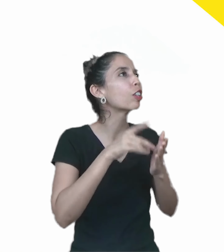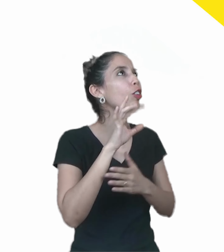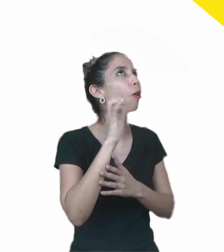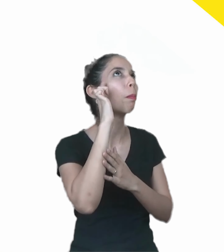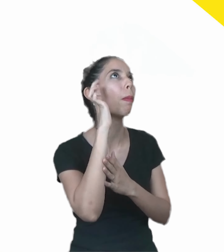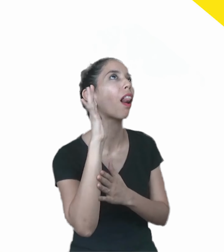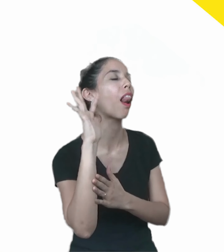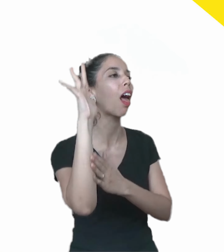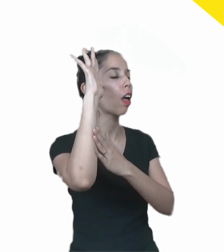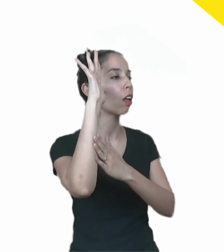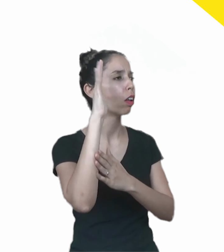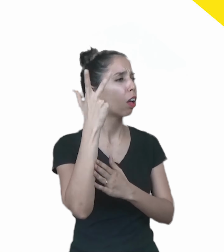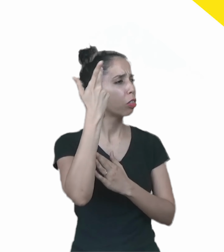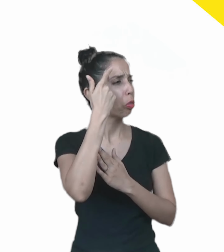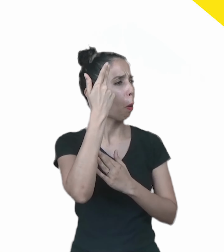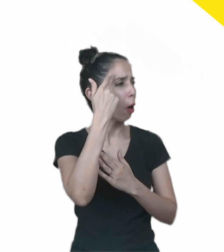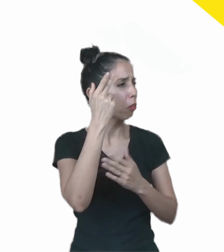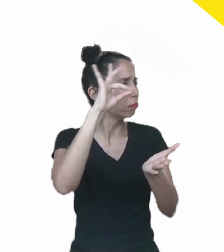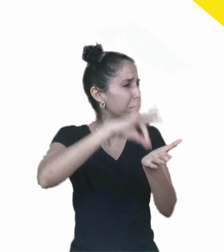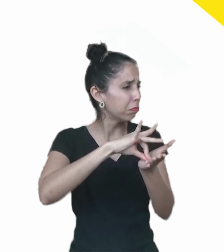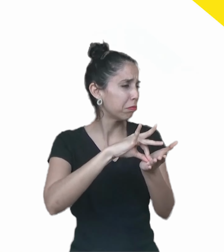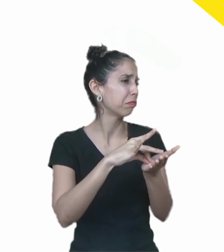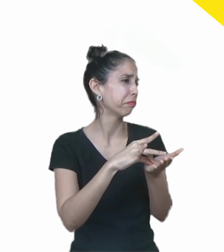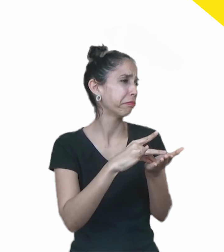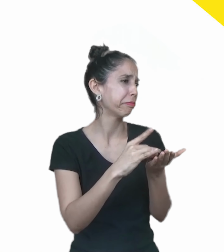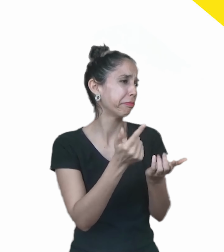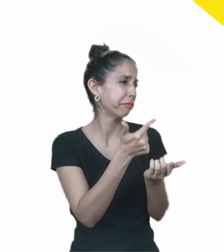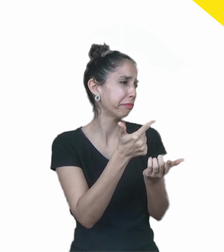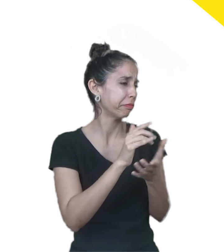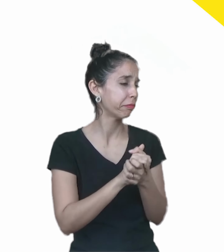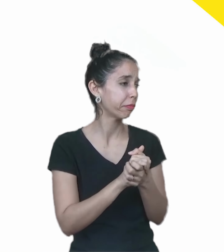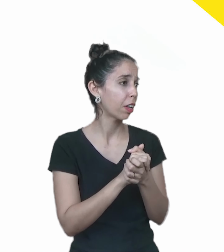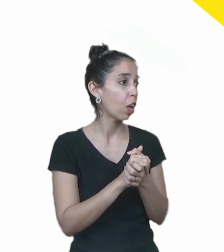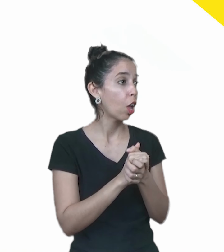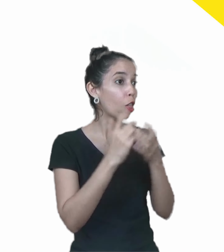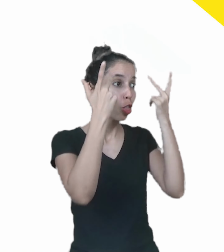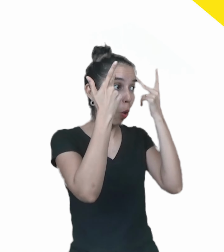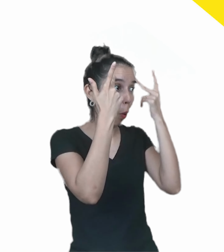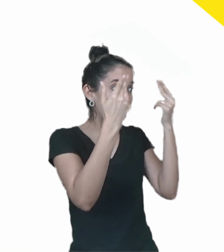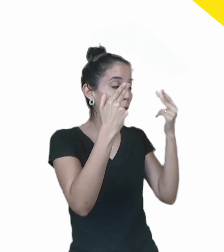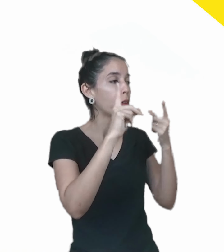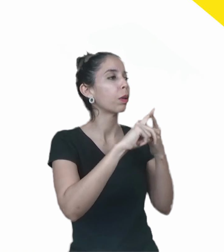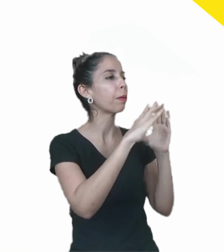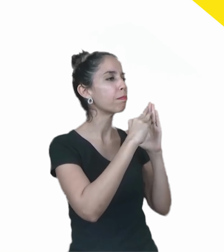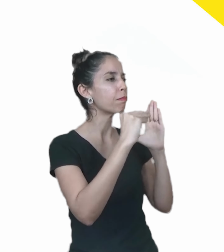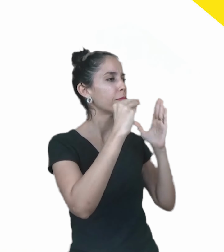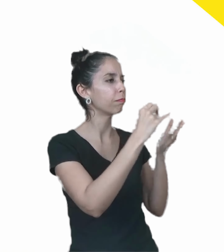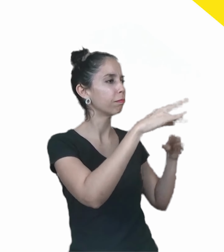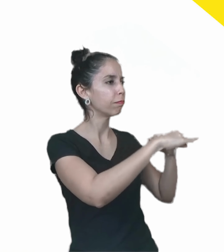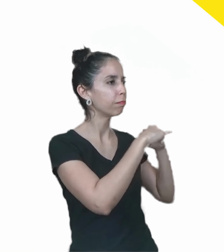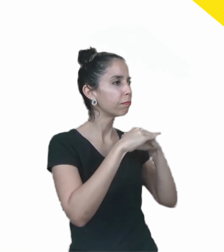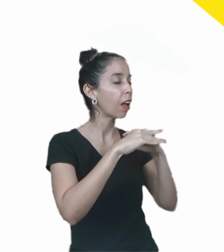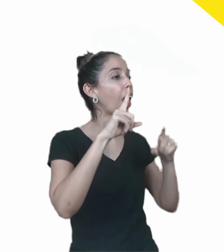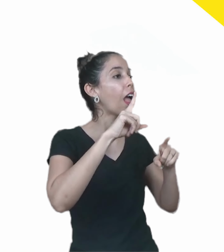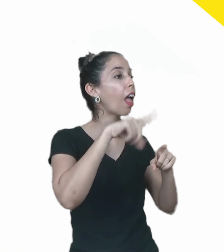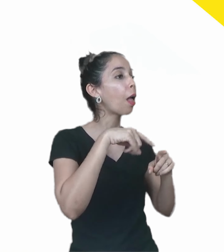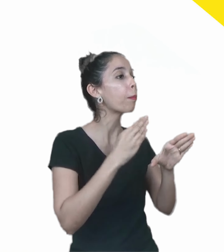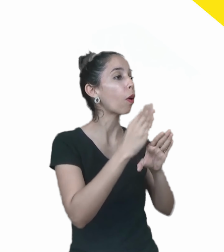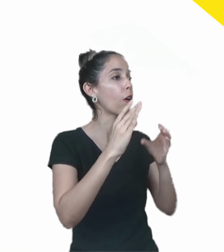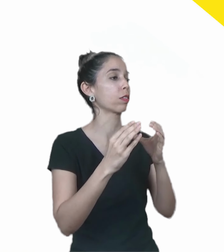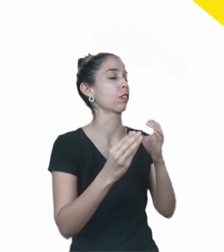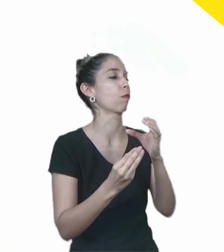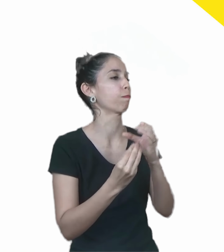é uma ideia, uma utopia Uma vez que o normal nem exista, de fato A normalidade e a padronização é fruto